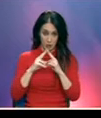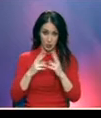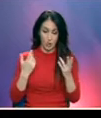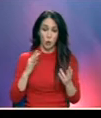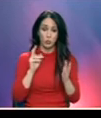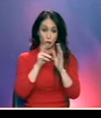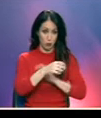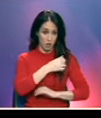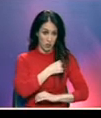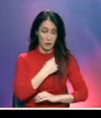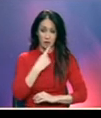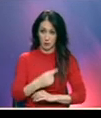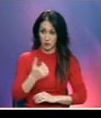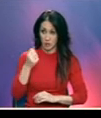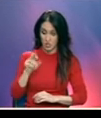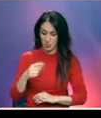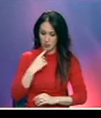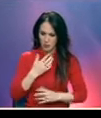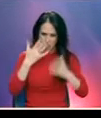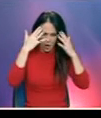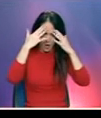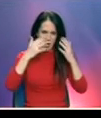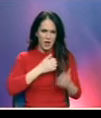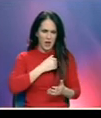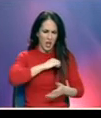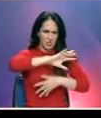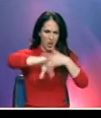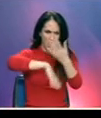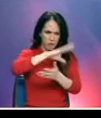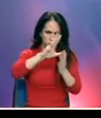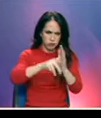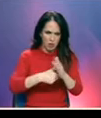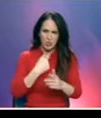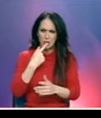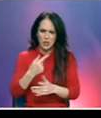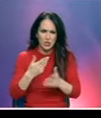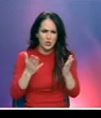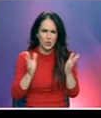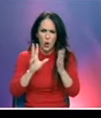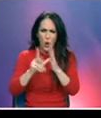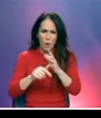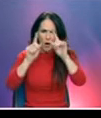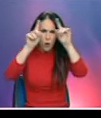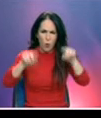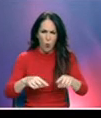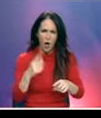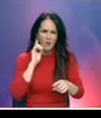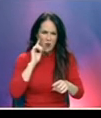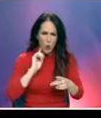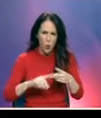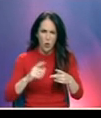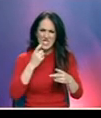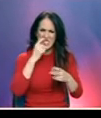disse à GNR ter encontrado um cenário desolador em casa. Afirmou que lhe tinham roubado quadros valiosos, esculturas e